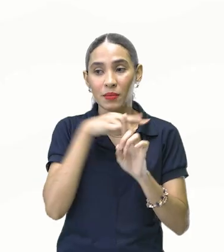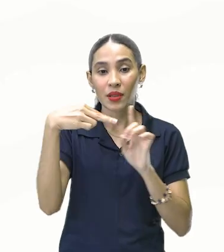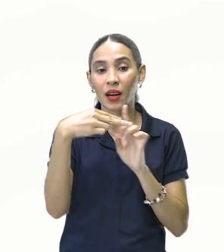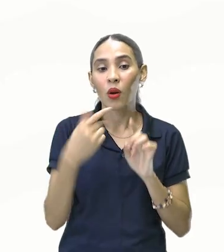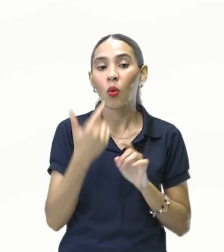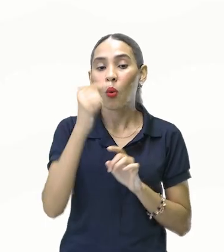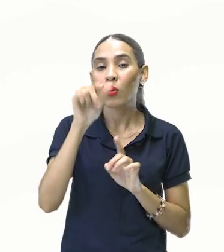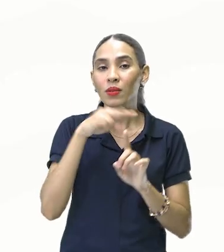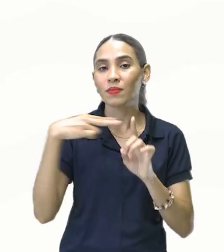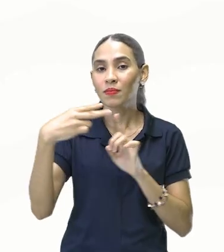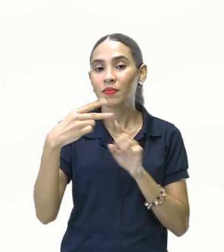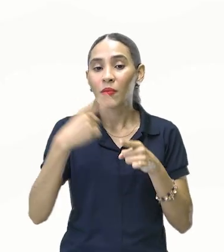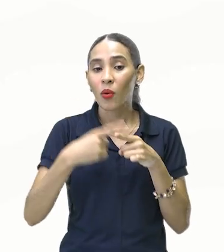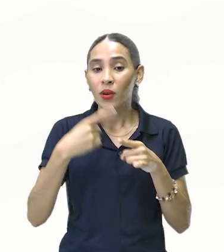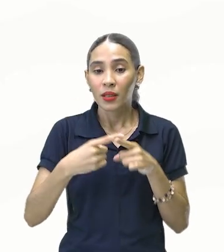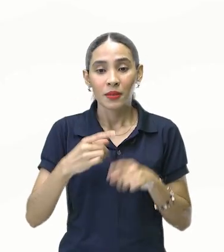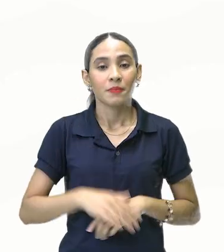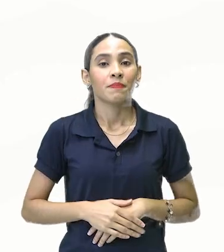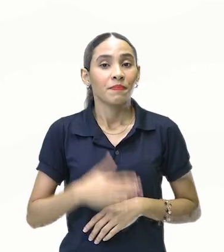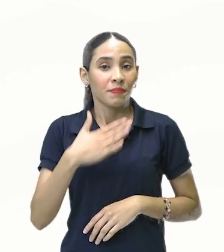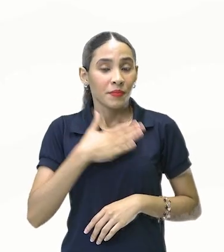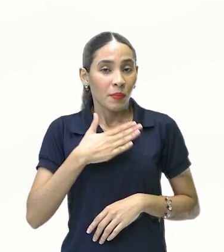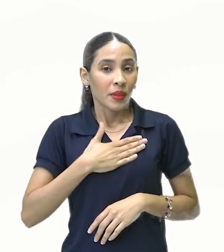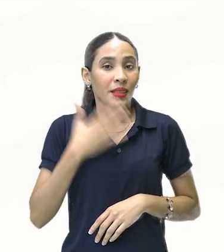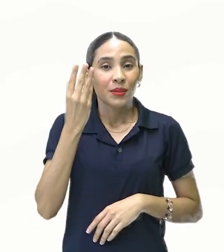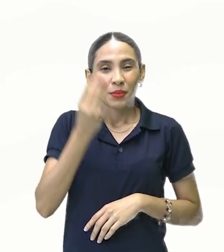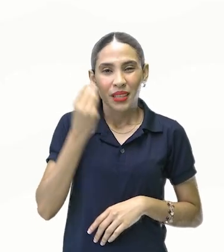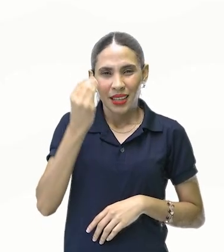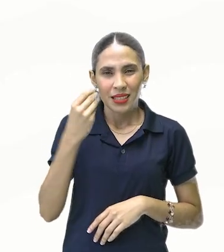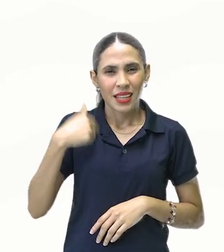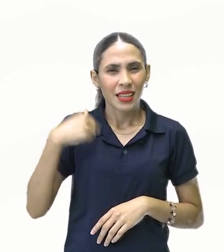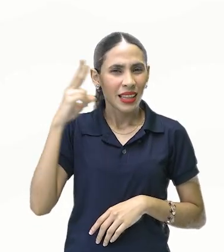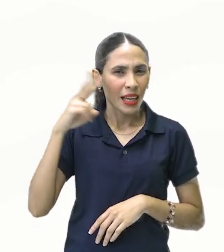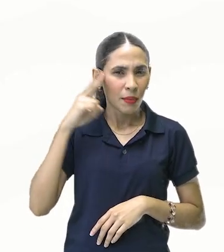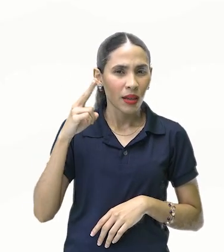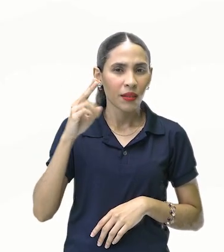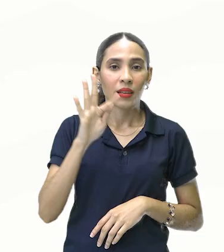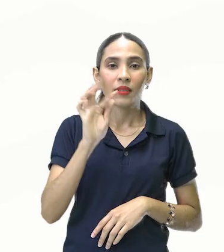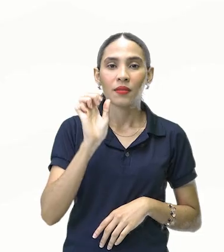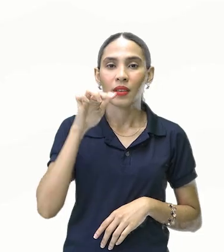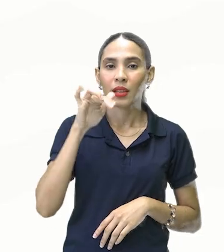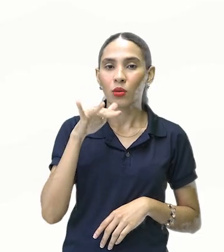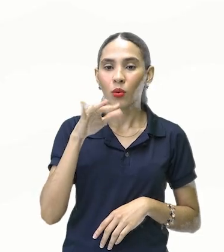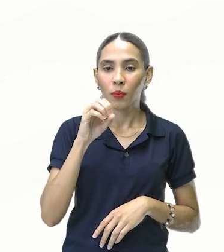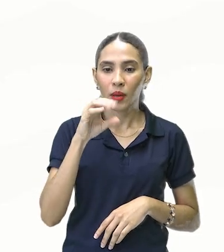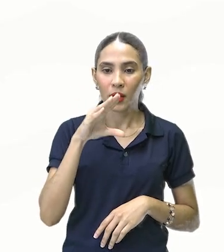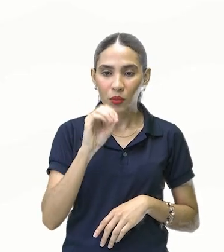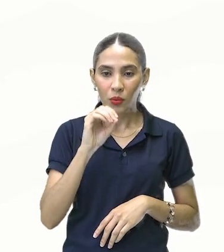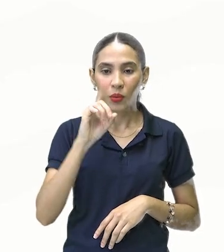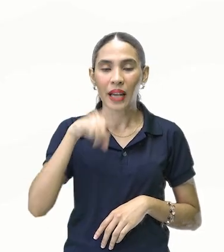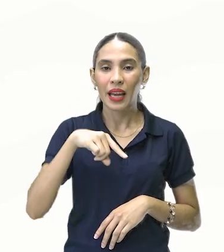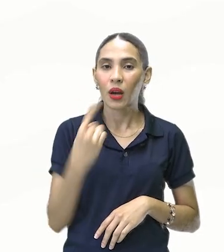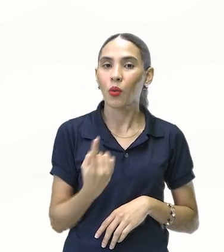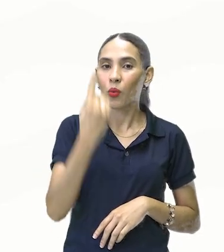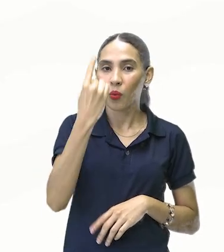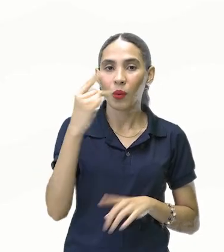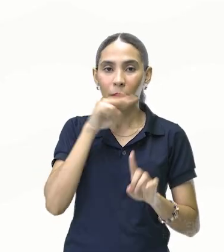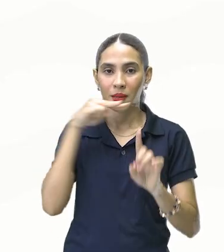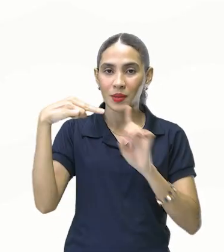outros olhos por conta da minha experiência. Lembra que eu falei do fenômeno? O fenômeno é um olhar.